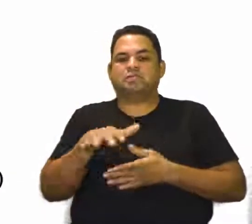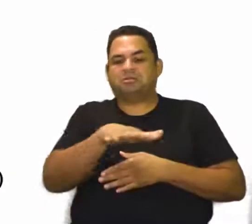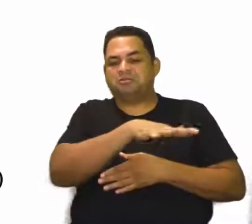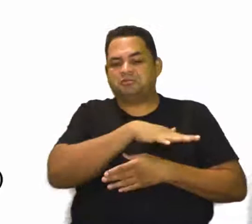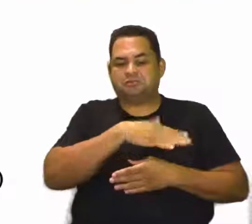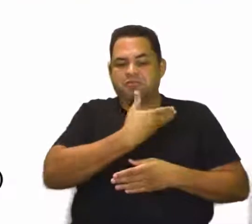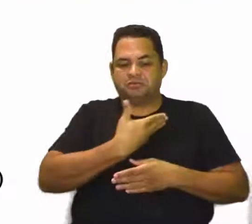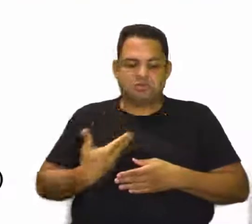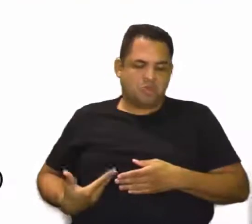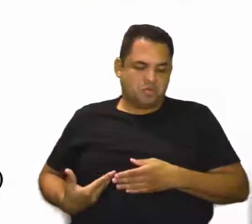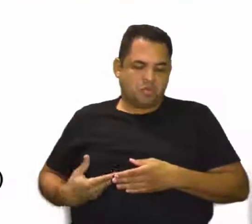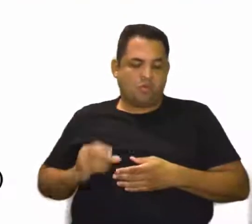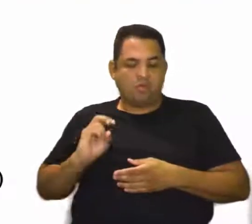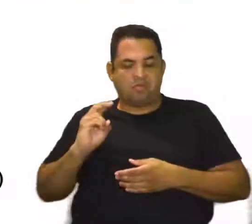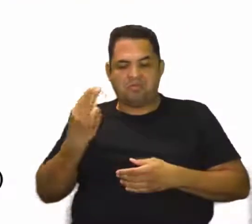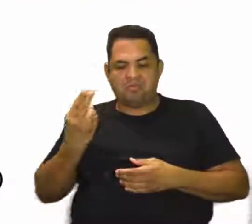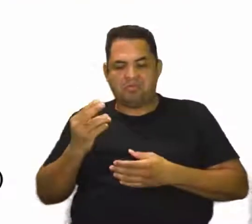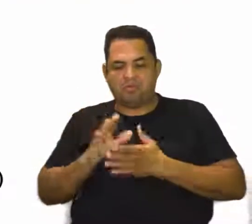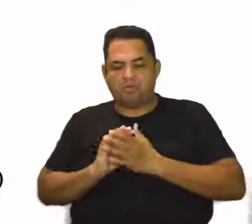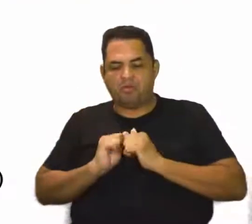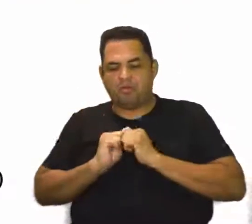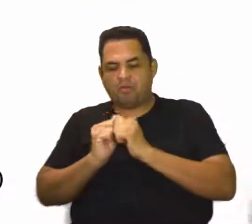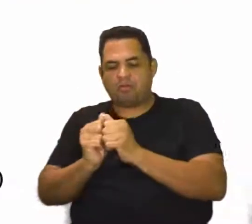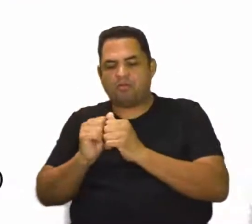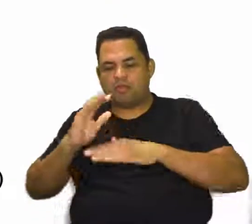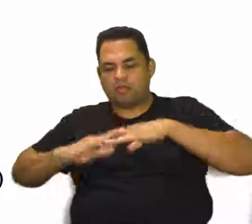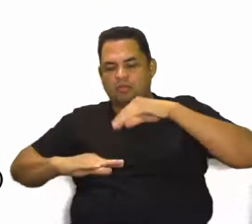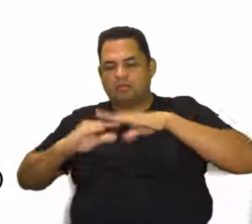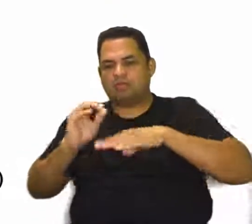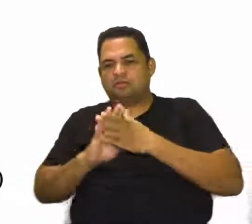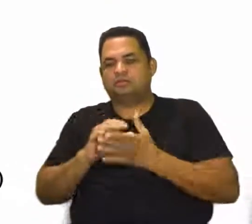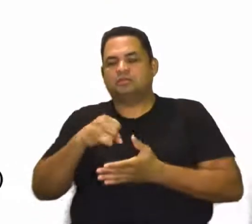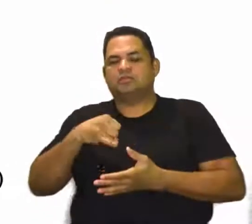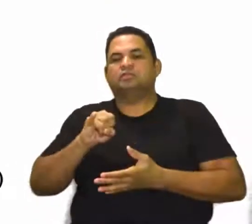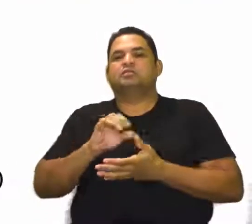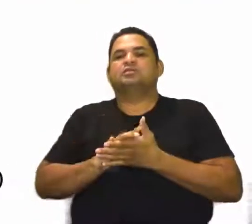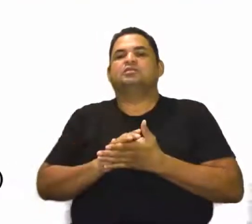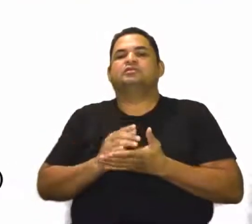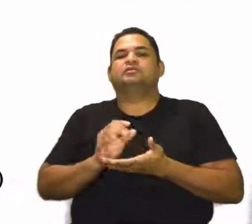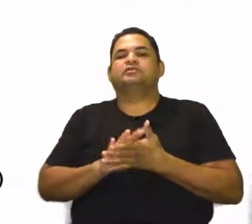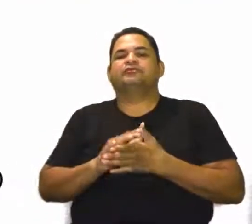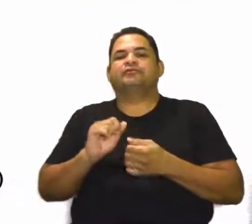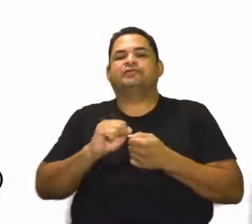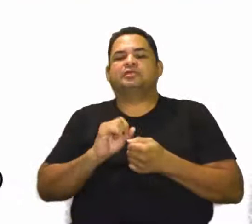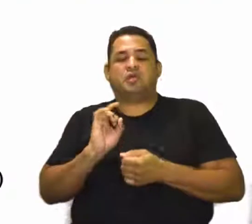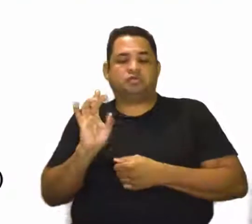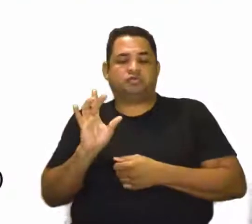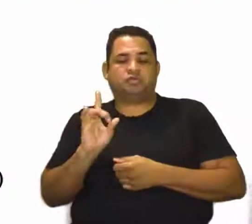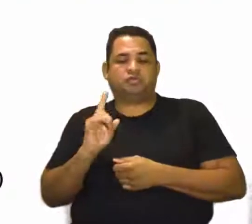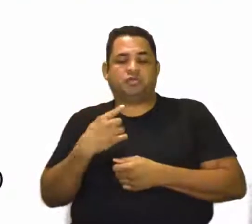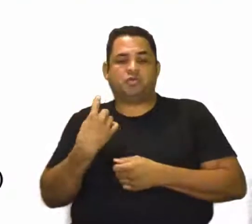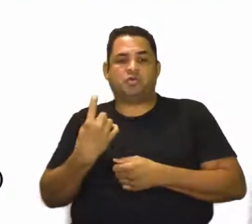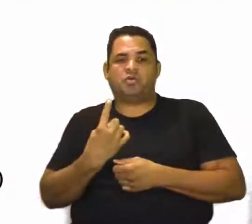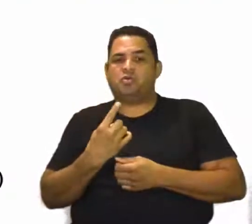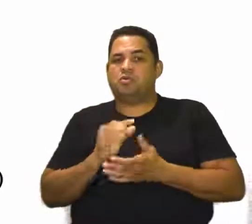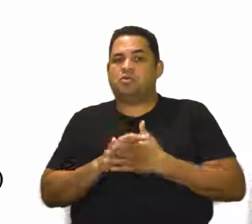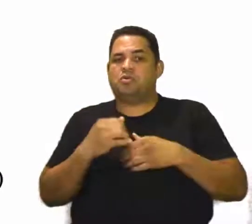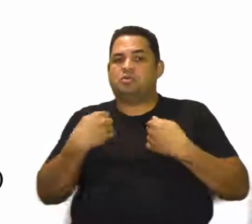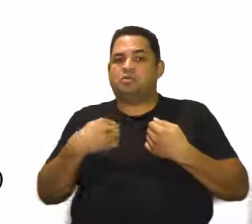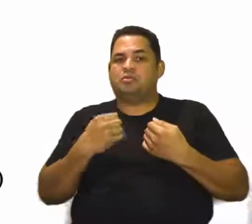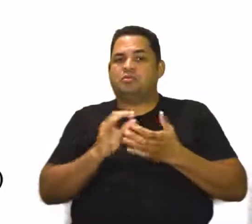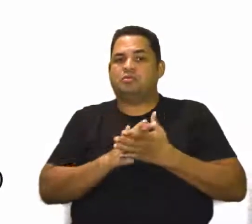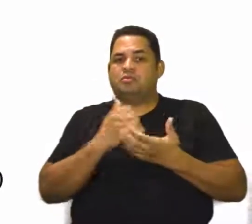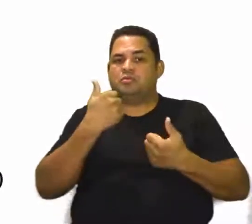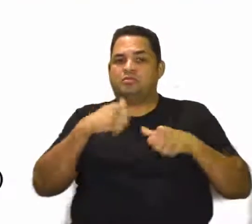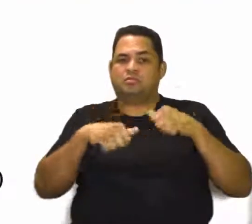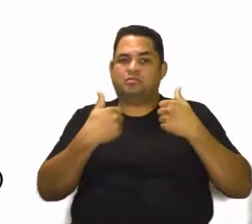espaço público, ou se é com acompanhamento profissional, ou se eu vou fazer ali sozinho, eu tenho que considerar que eu preciso fazer